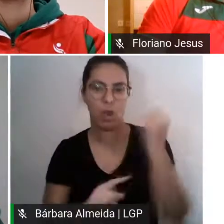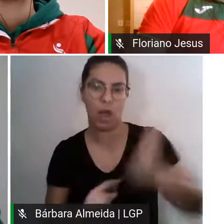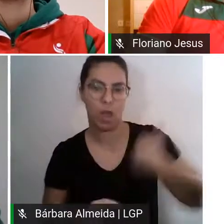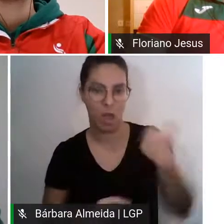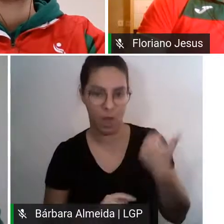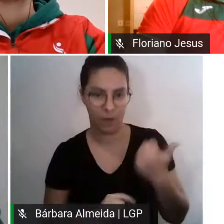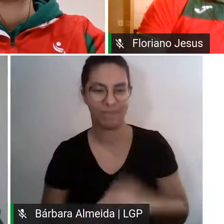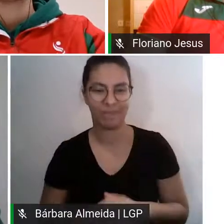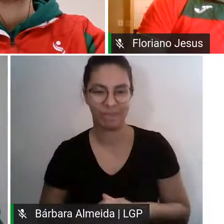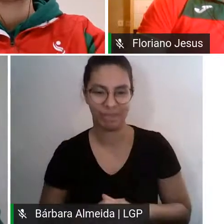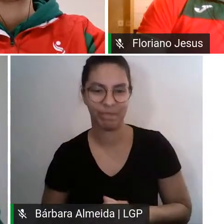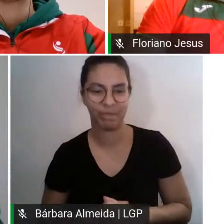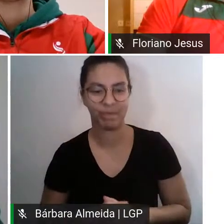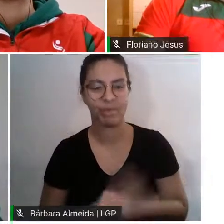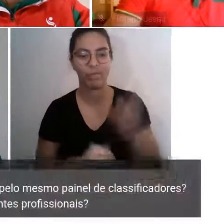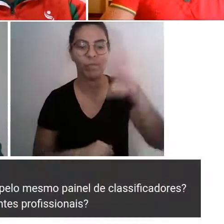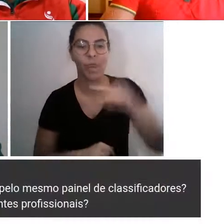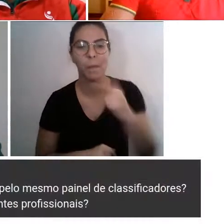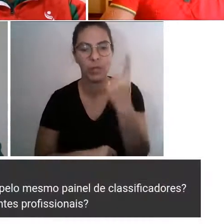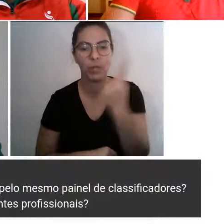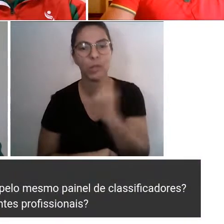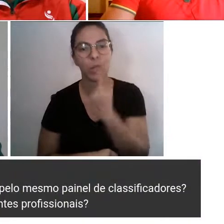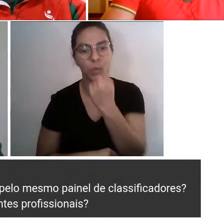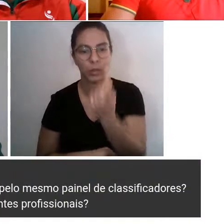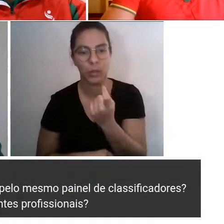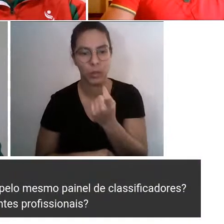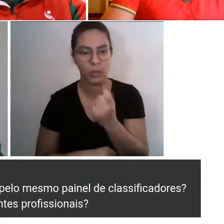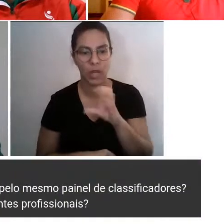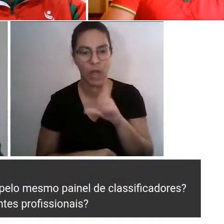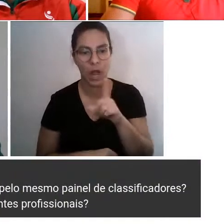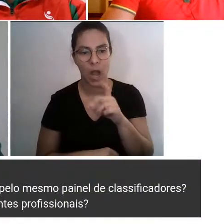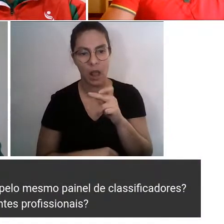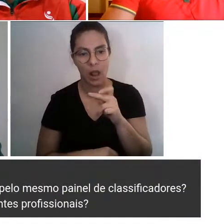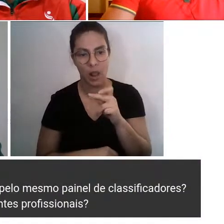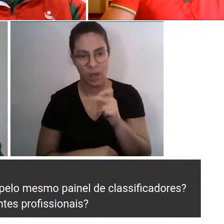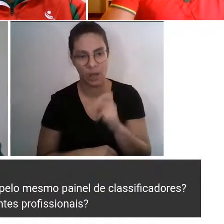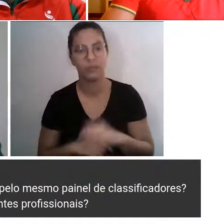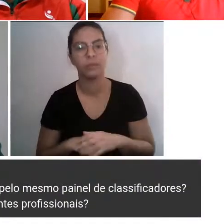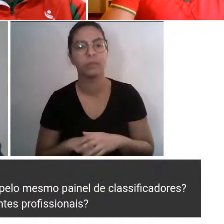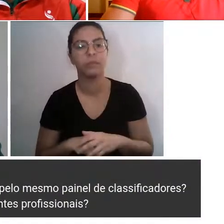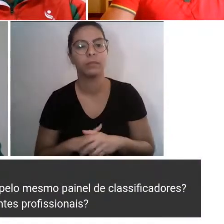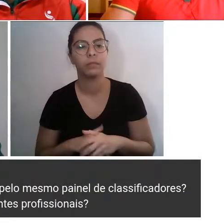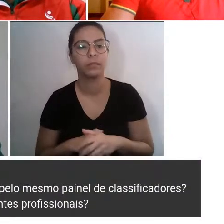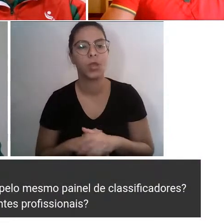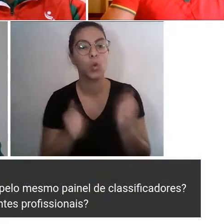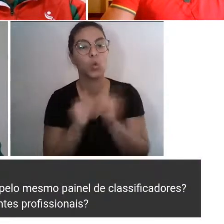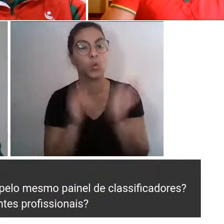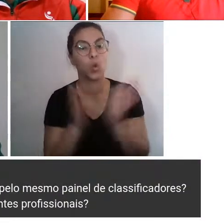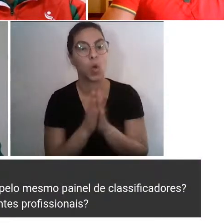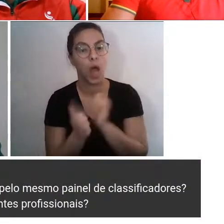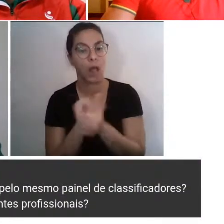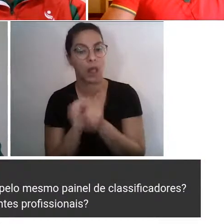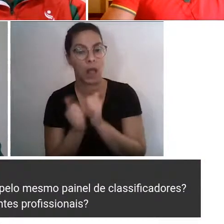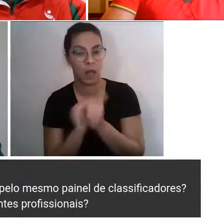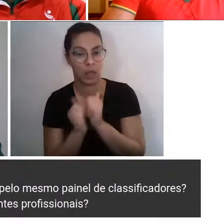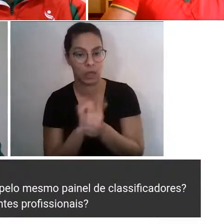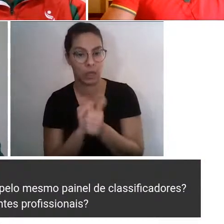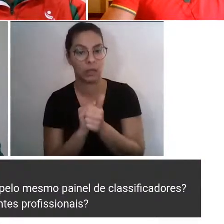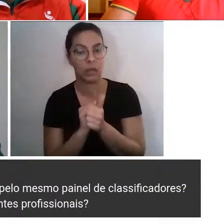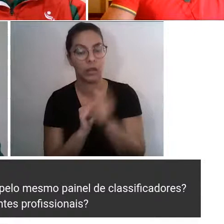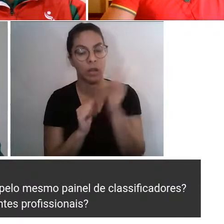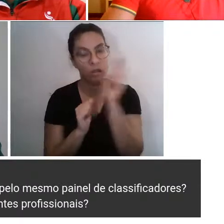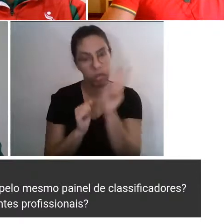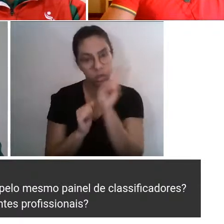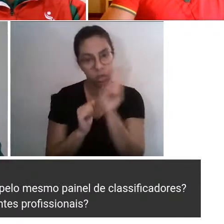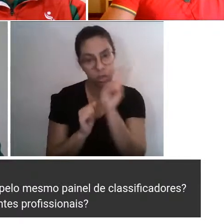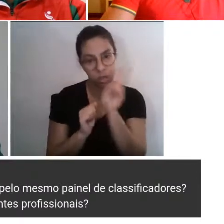Temos aqui mais uma pergunta, novamente da Carla Cardoso, dirigida à Regina. Todos os atletas são...